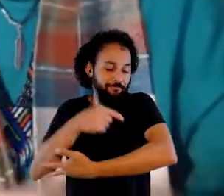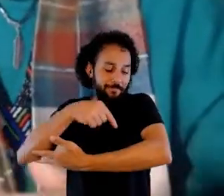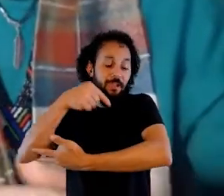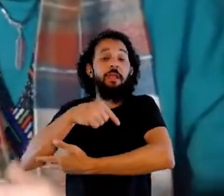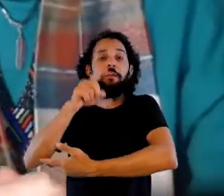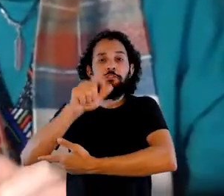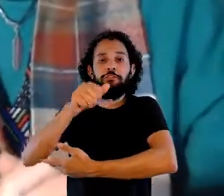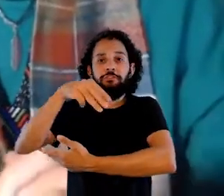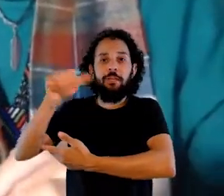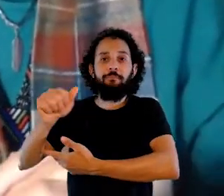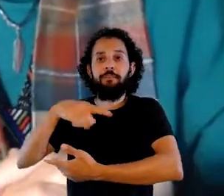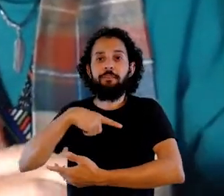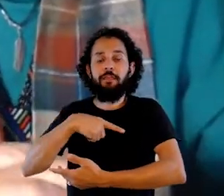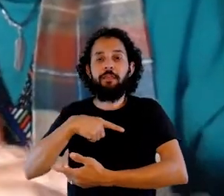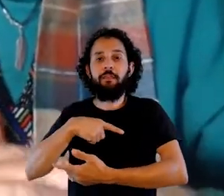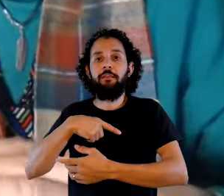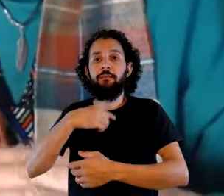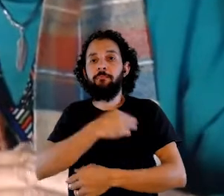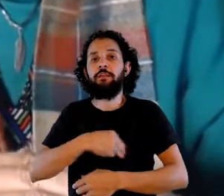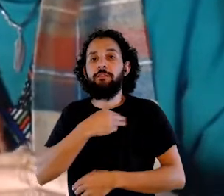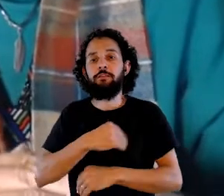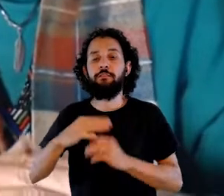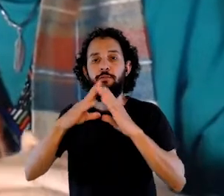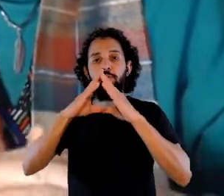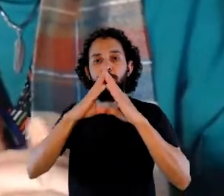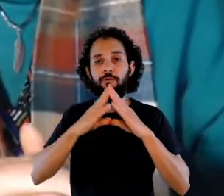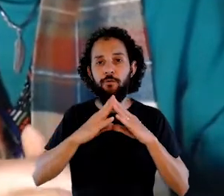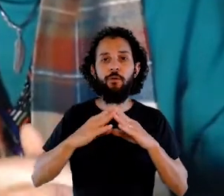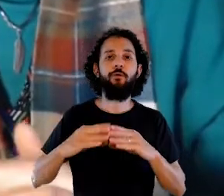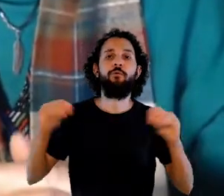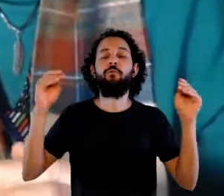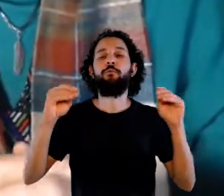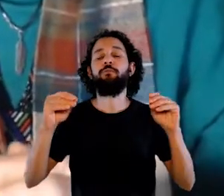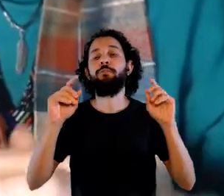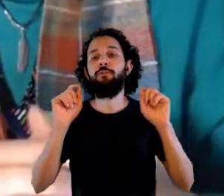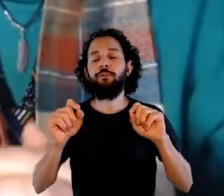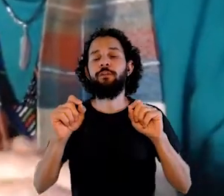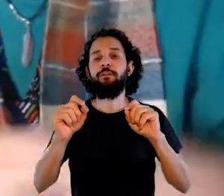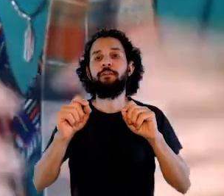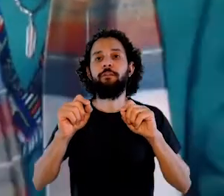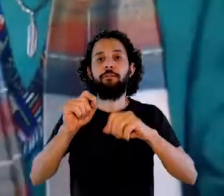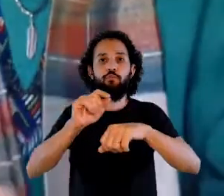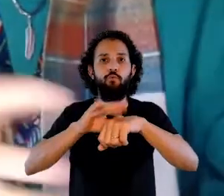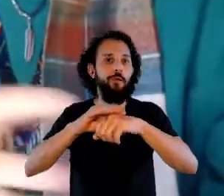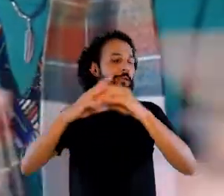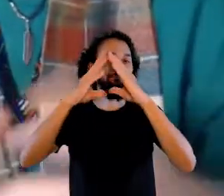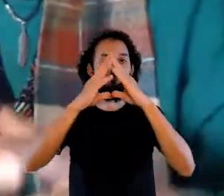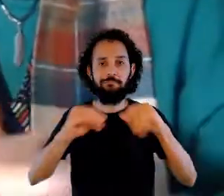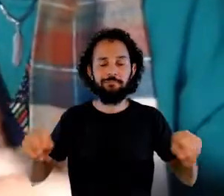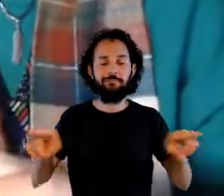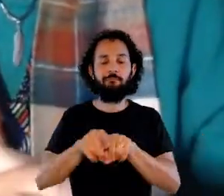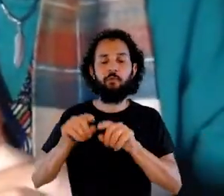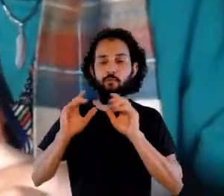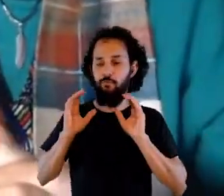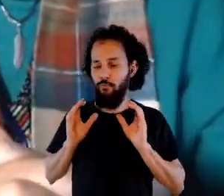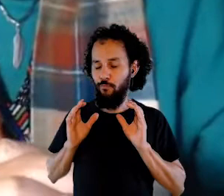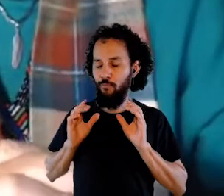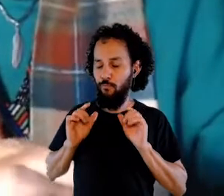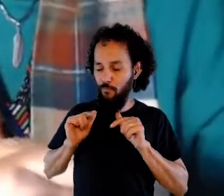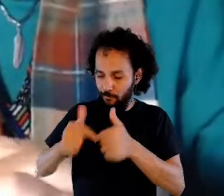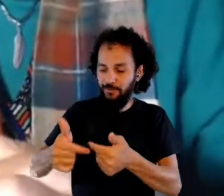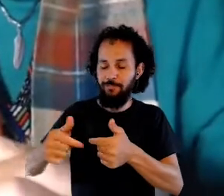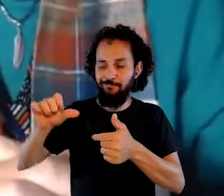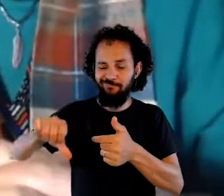cura das doenças e da cura também das atitudes, etc. Então, essa ligação